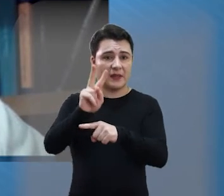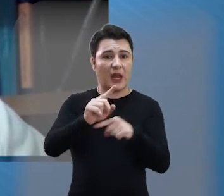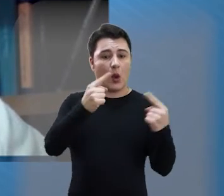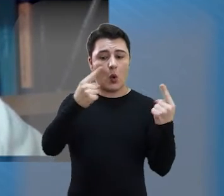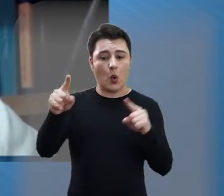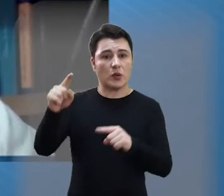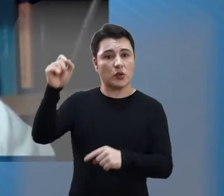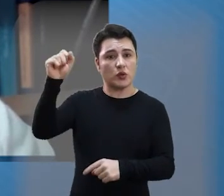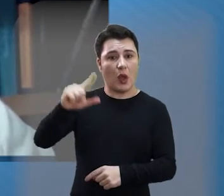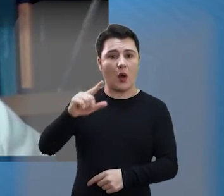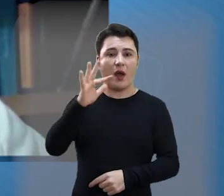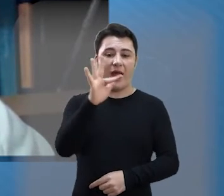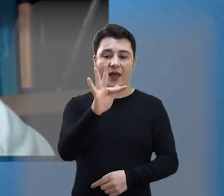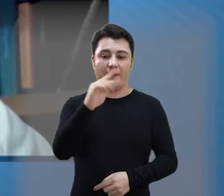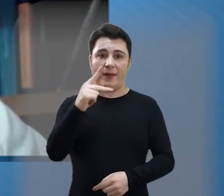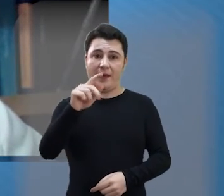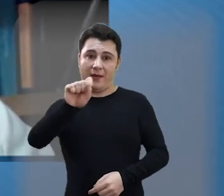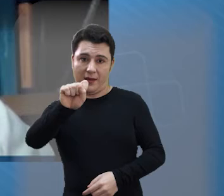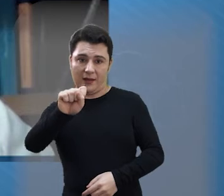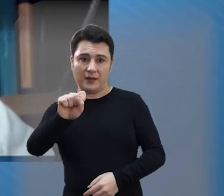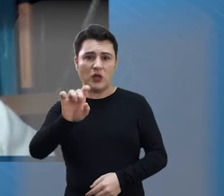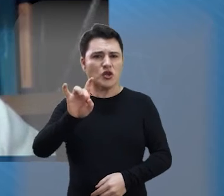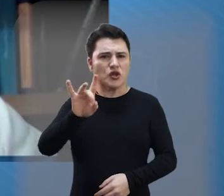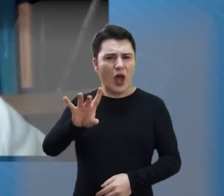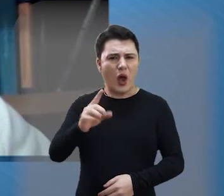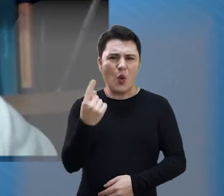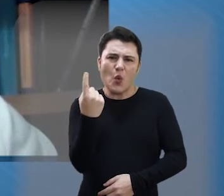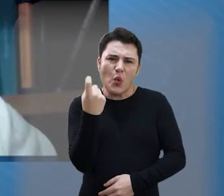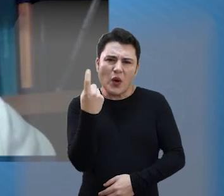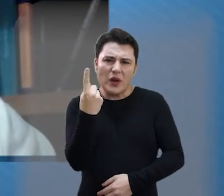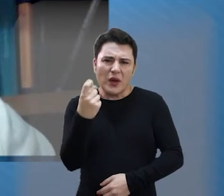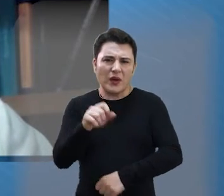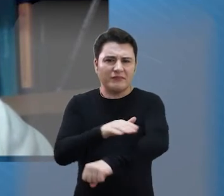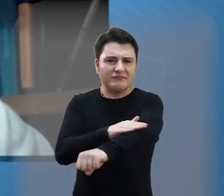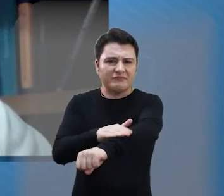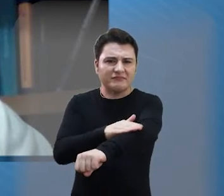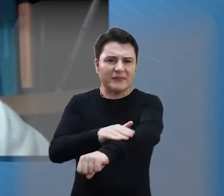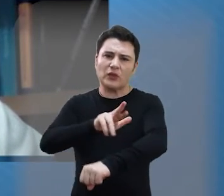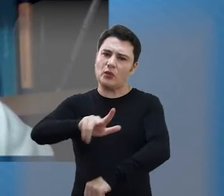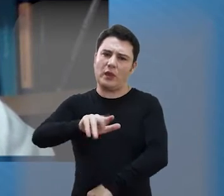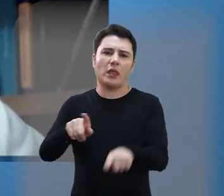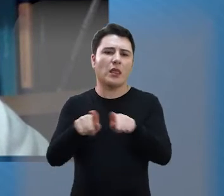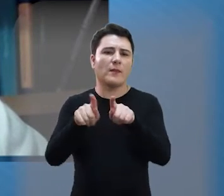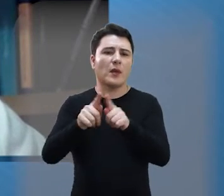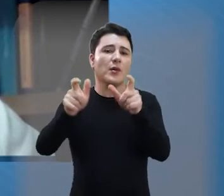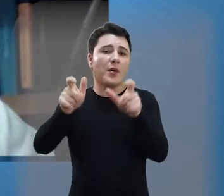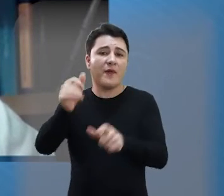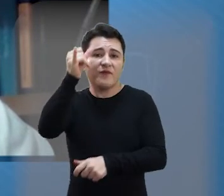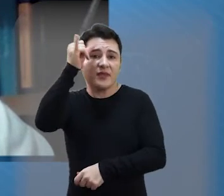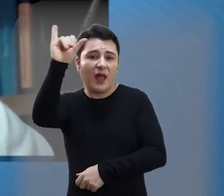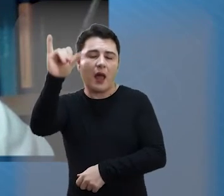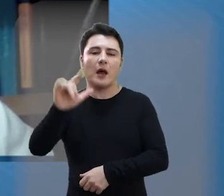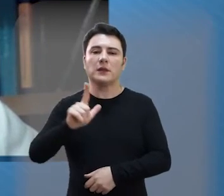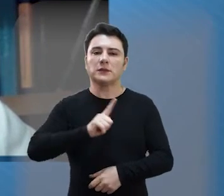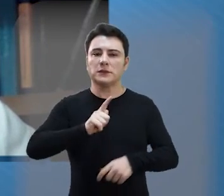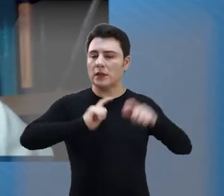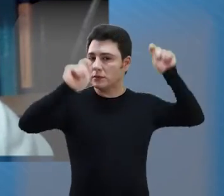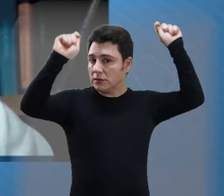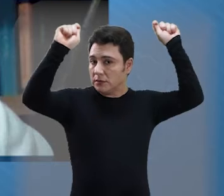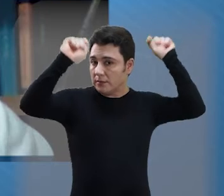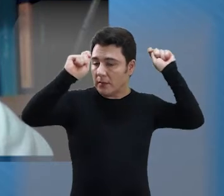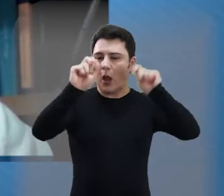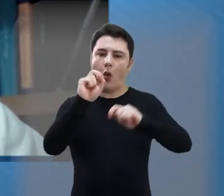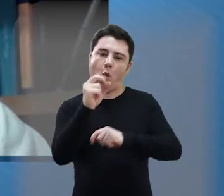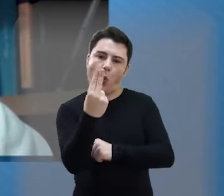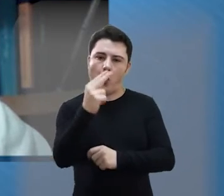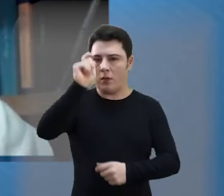solar, você não está incluindo só o protetor solar, você está incluindo evitar as áreas piores, eventualmente